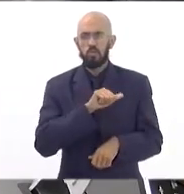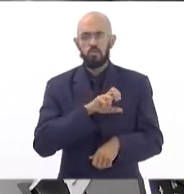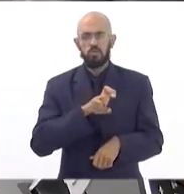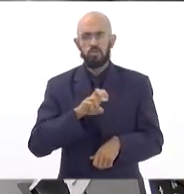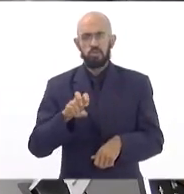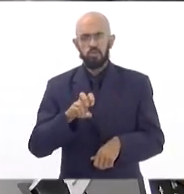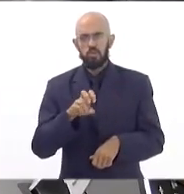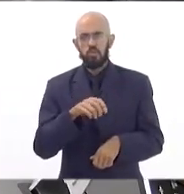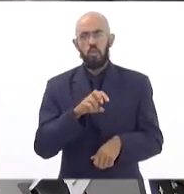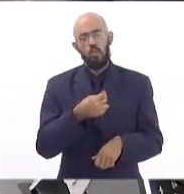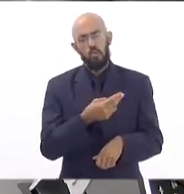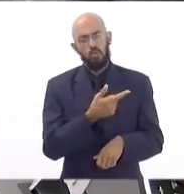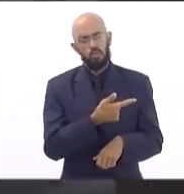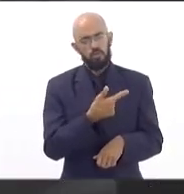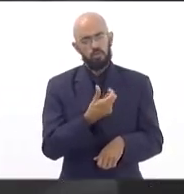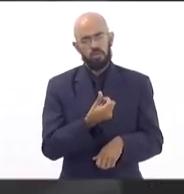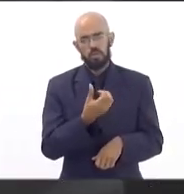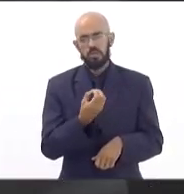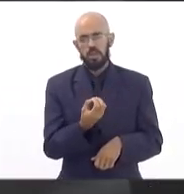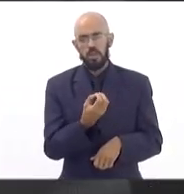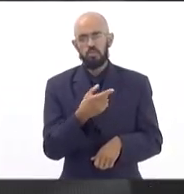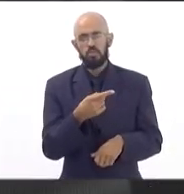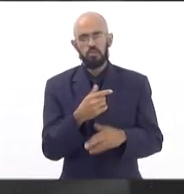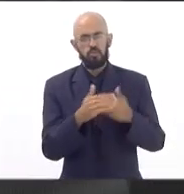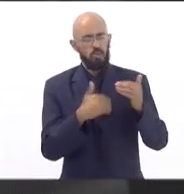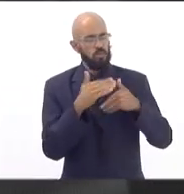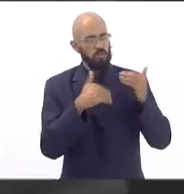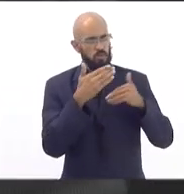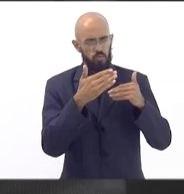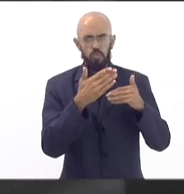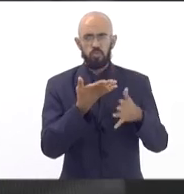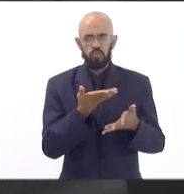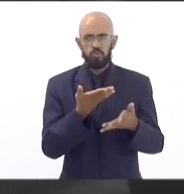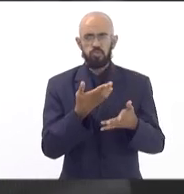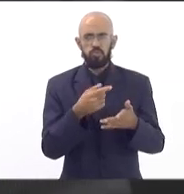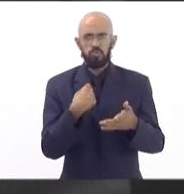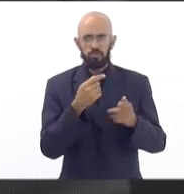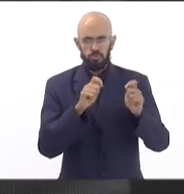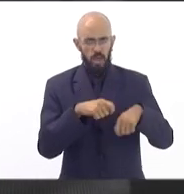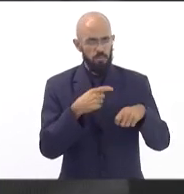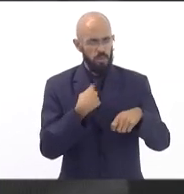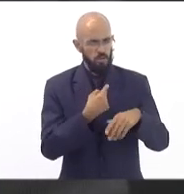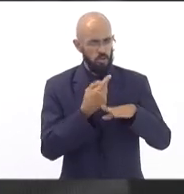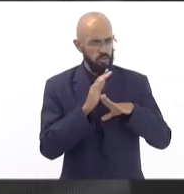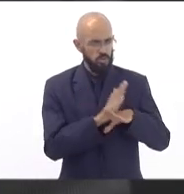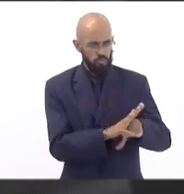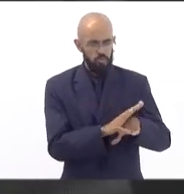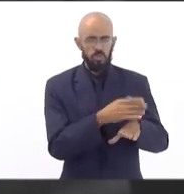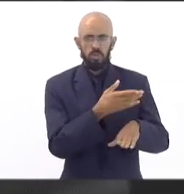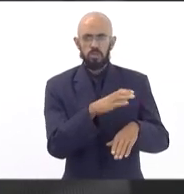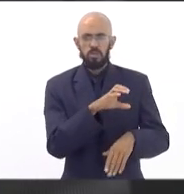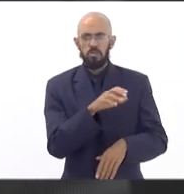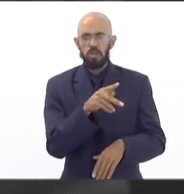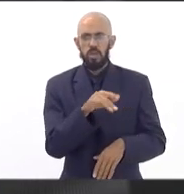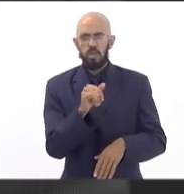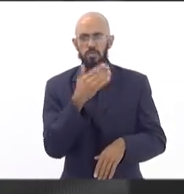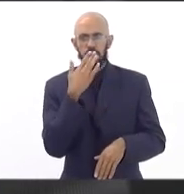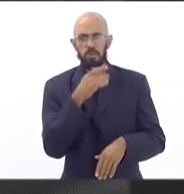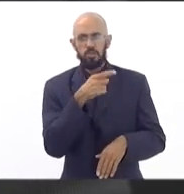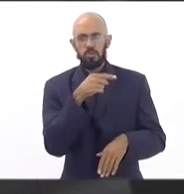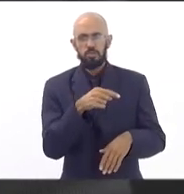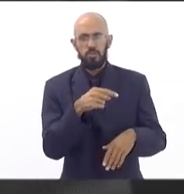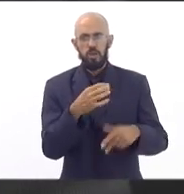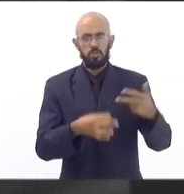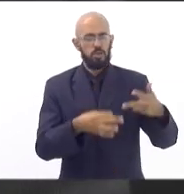260 é isso prosperou é a gente pode ajudar a gente poderia por exemplo se pedir audiência com presidente do nosso